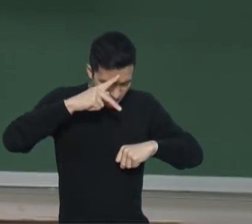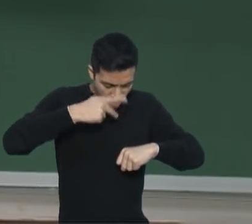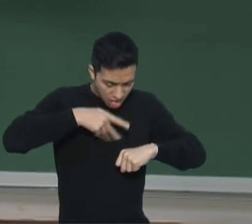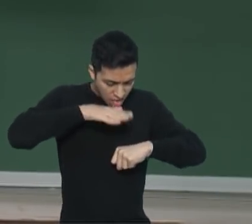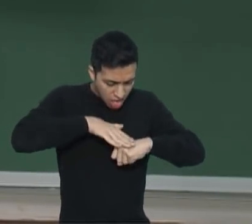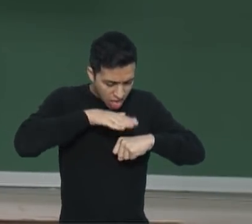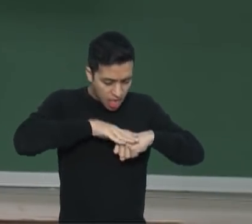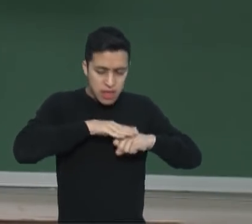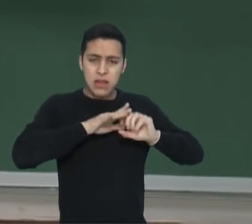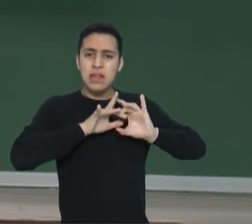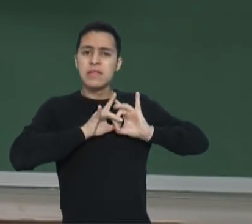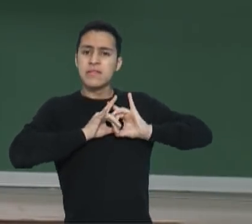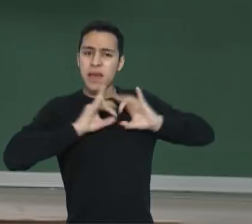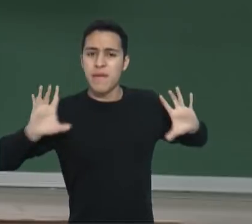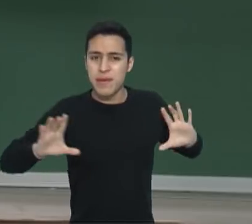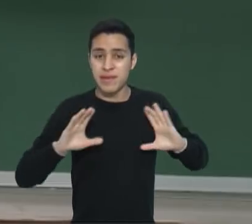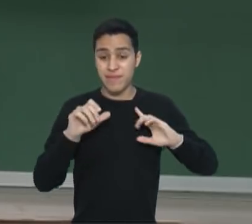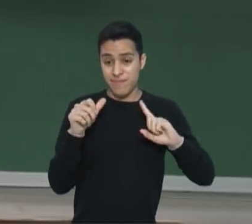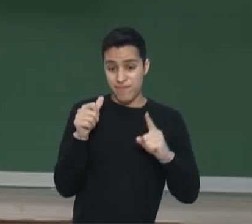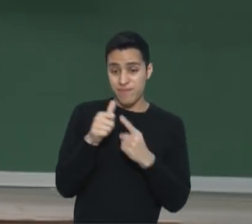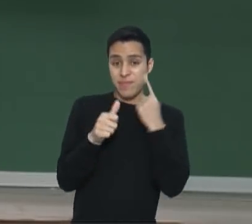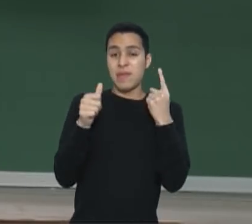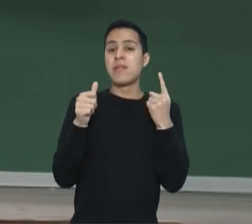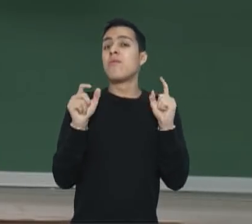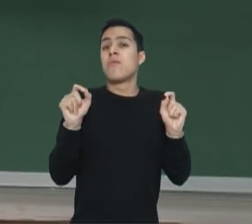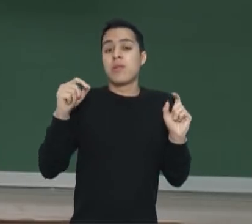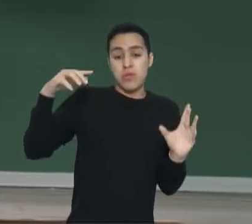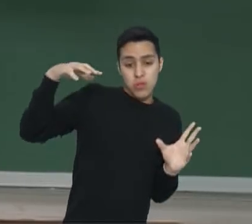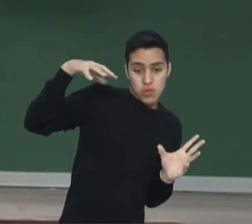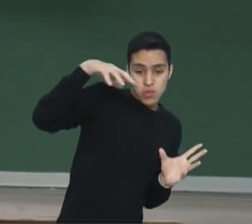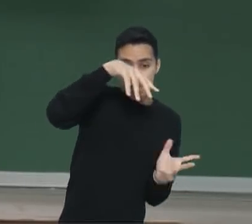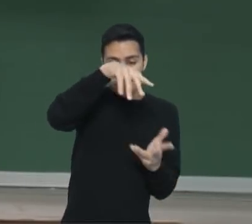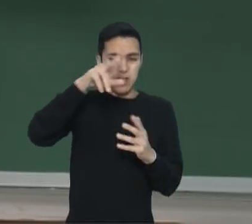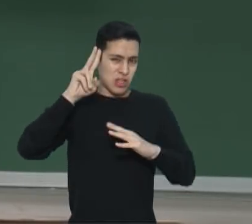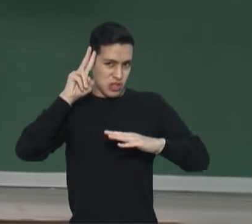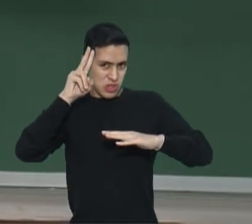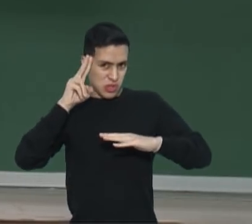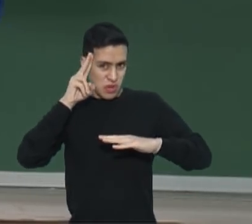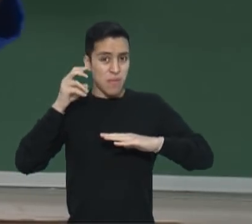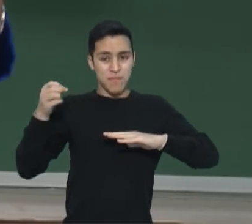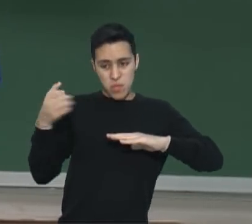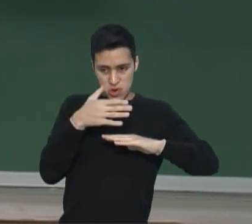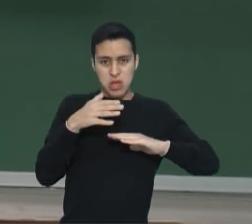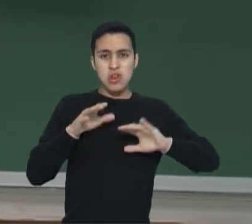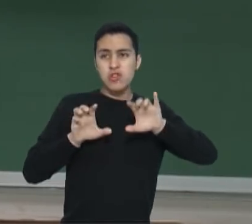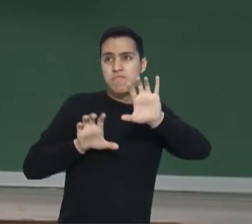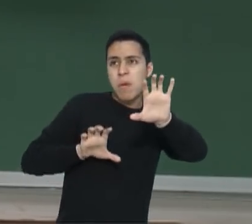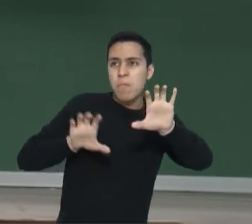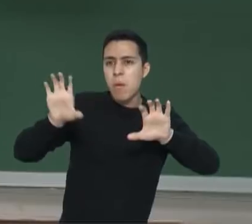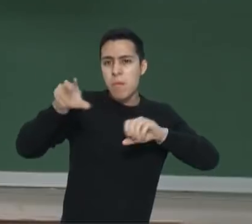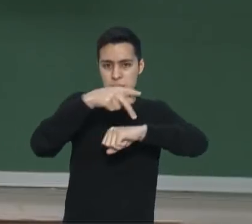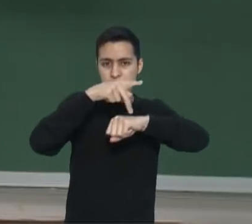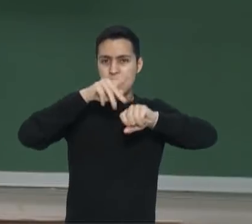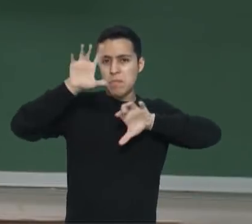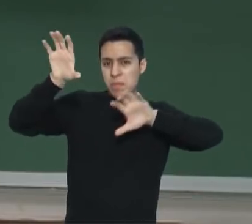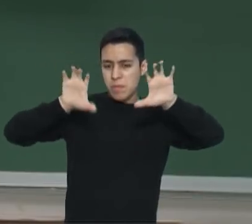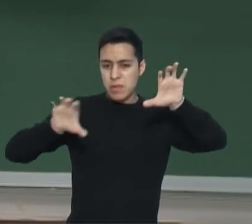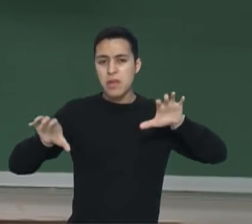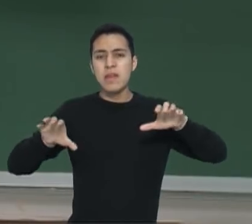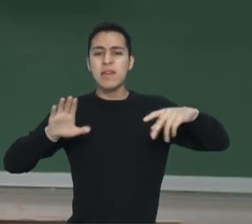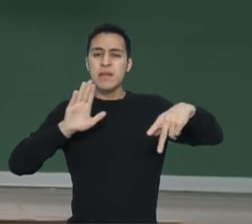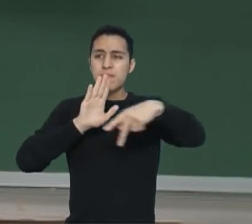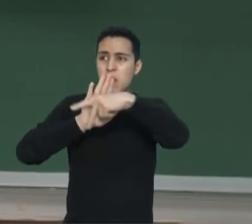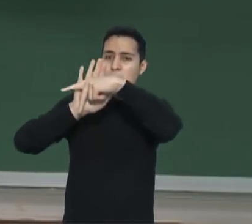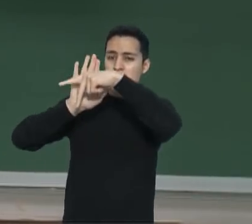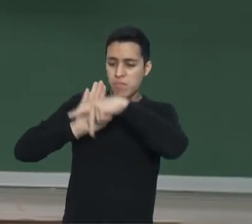e autônomos. É a primeira vez em nível internacional, na história moderna, depois da formação dos estados nacionais, que eles se reconhecem